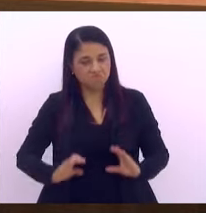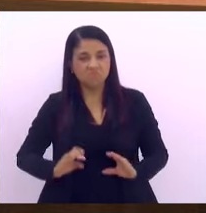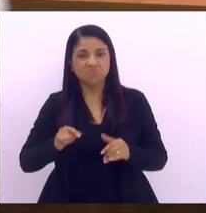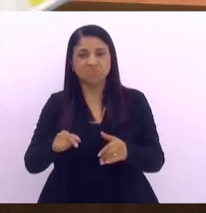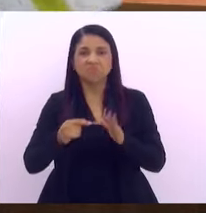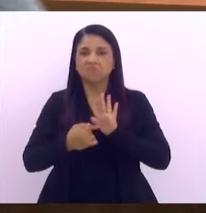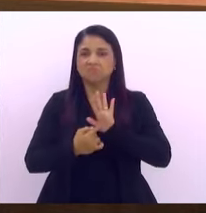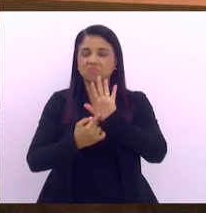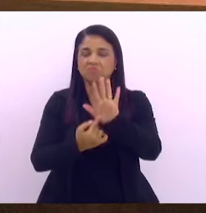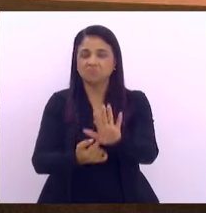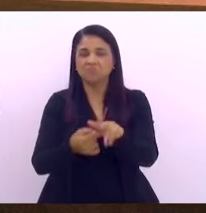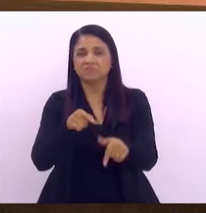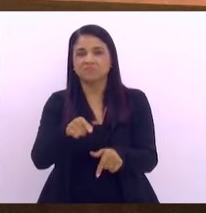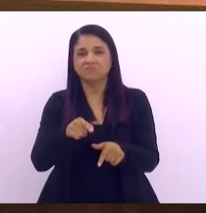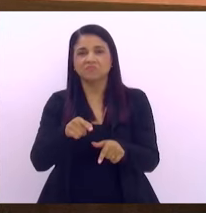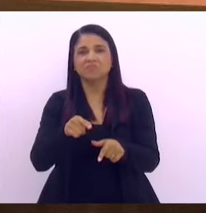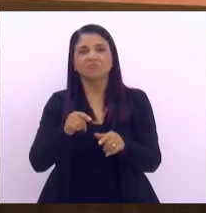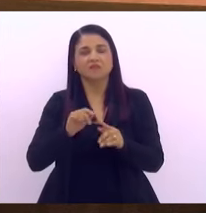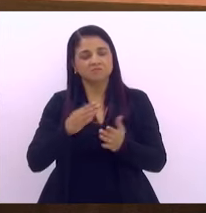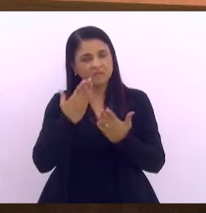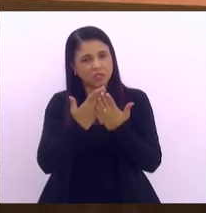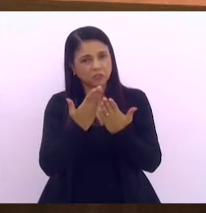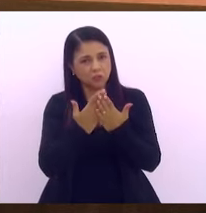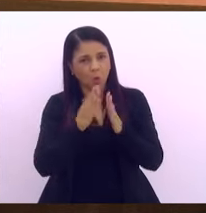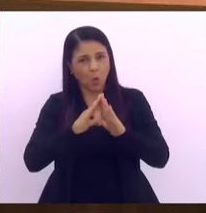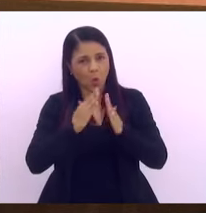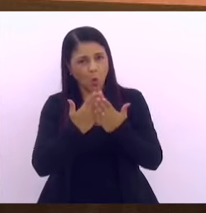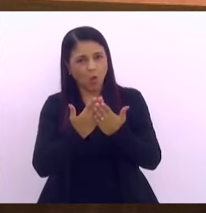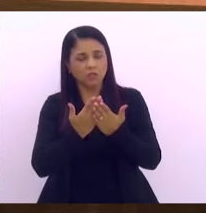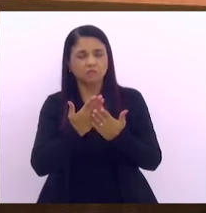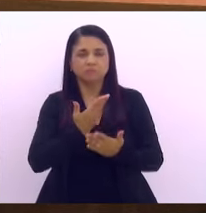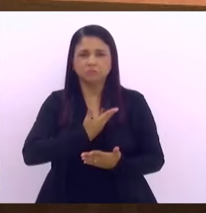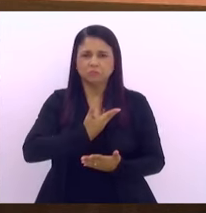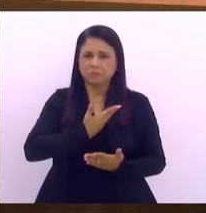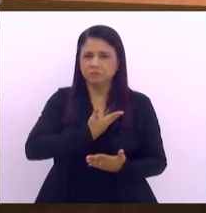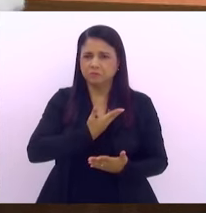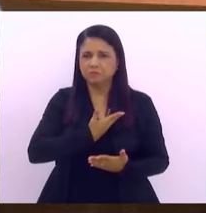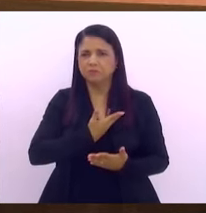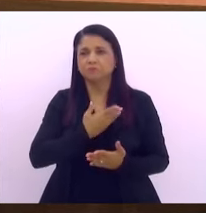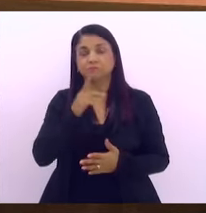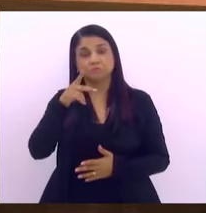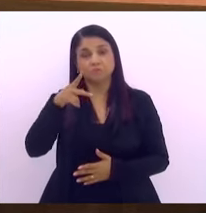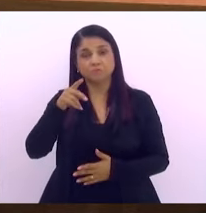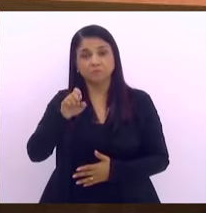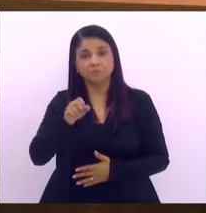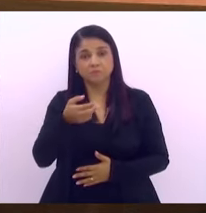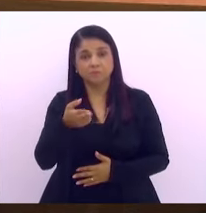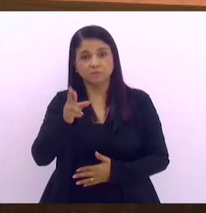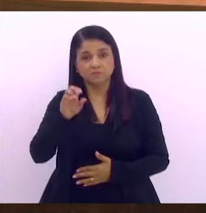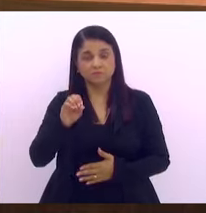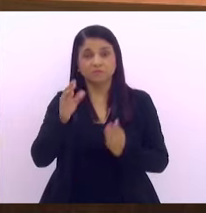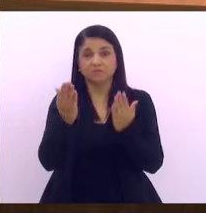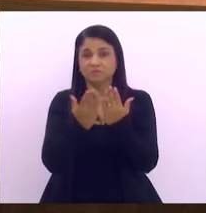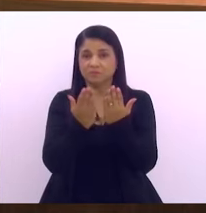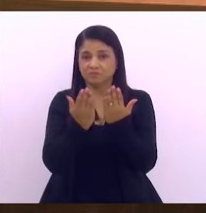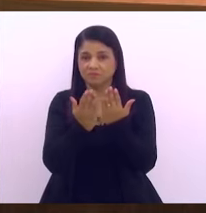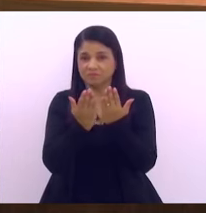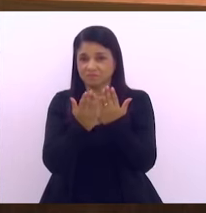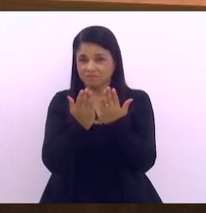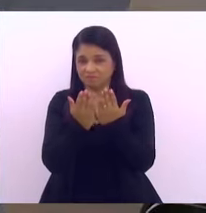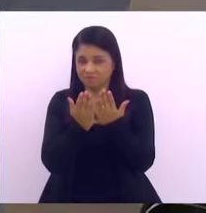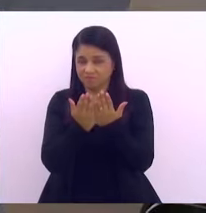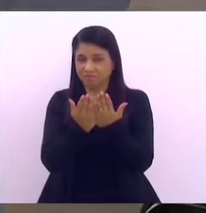demonstrando, inclusive em atos da escola, com os colegas. Pedro, que é cristão, né,